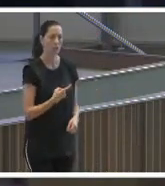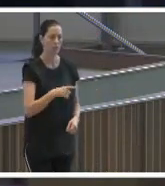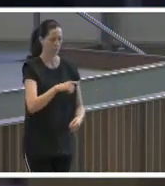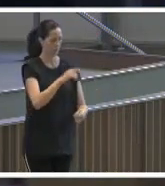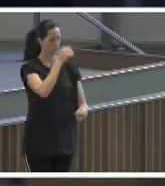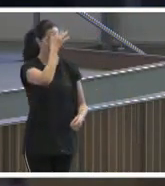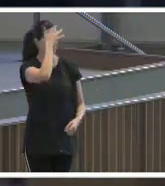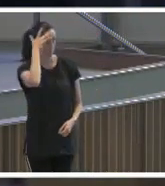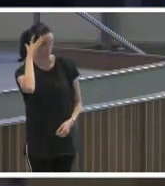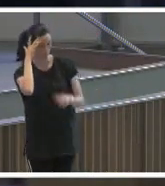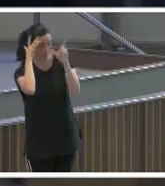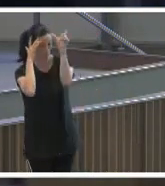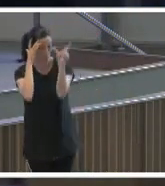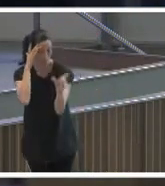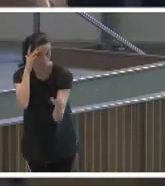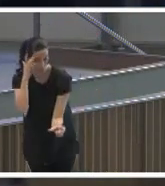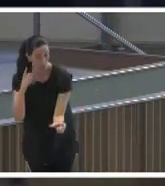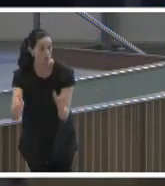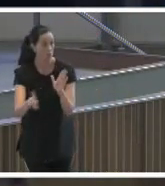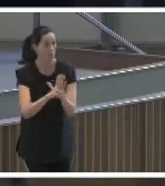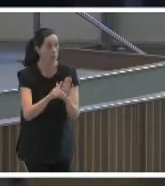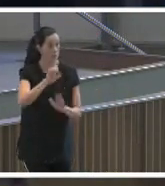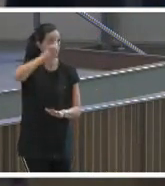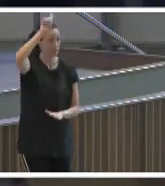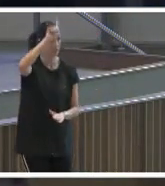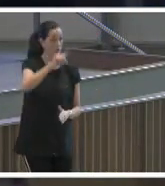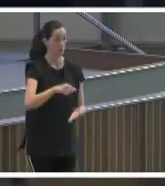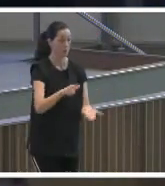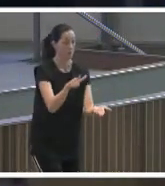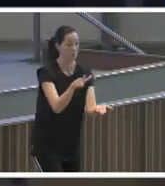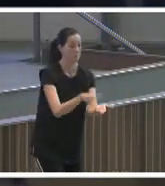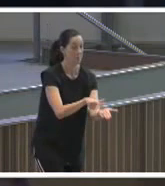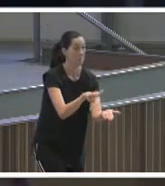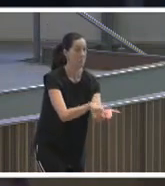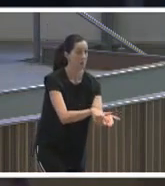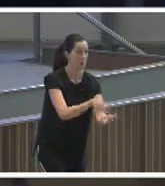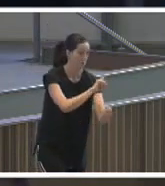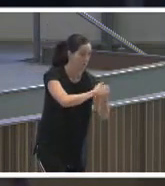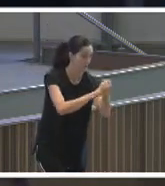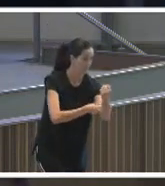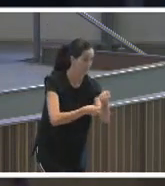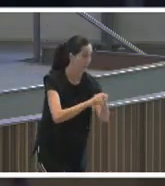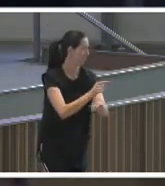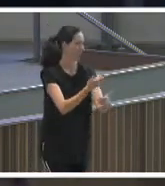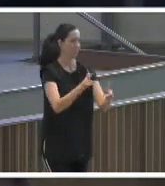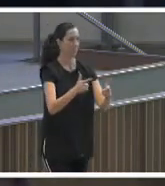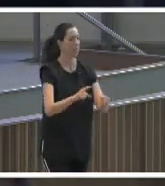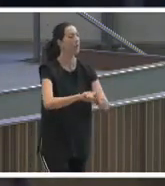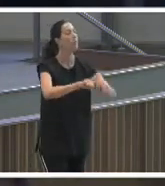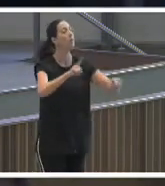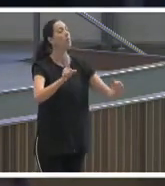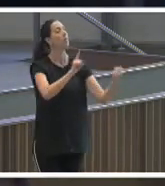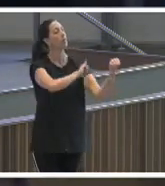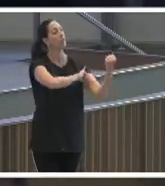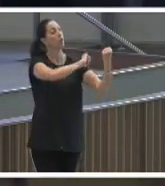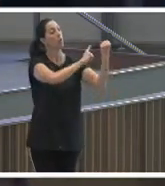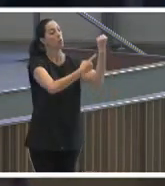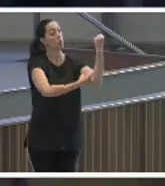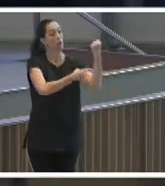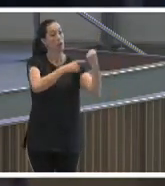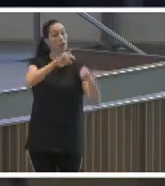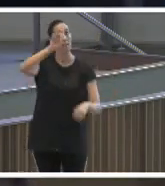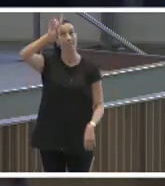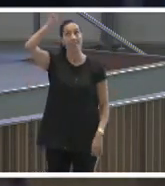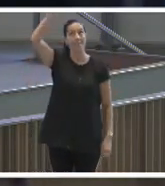Deus, vem não de uma credencial, mas vem da autoridade espiritual